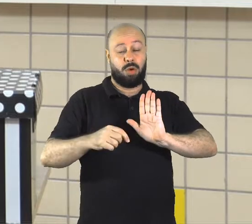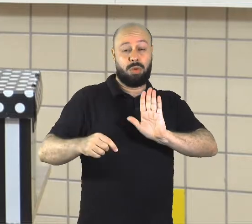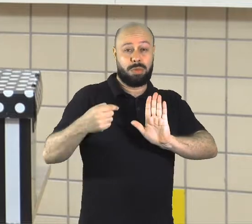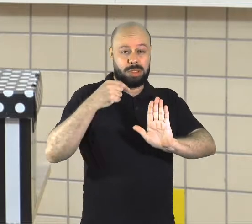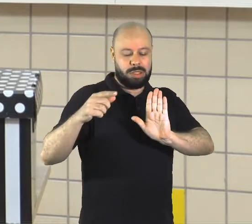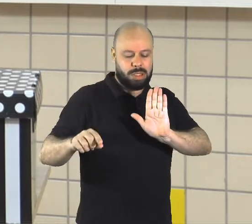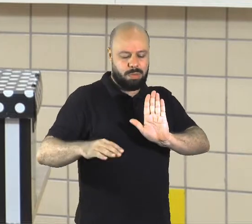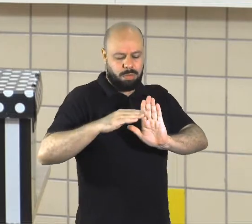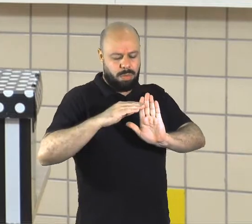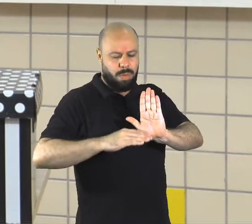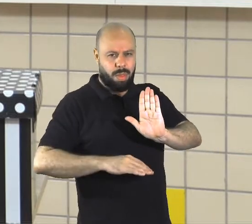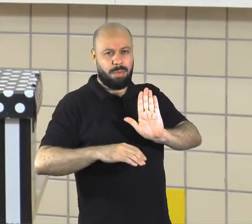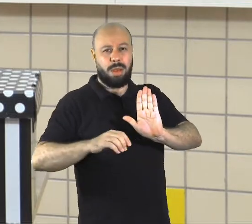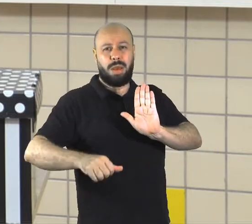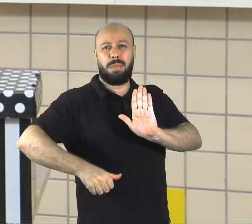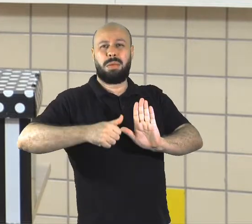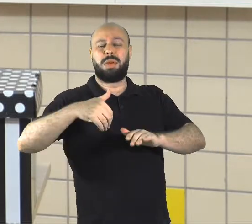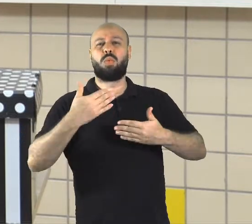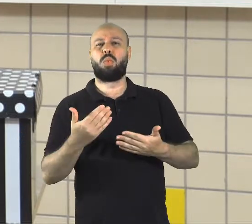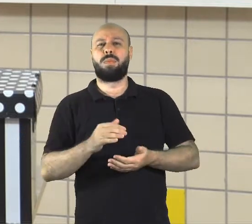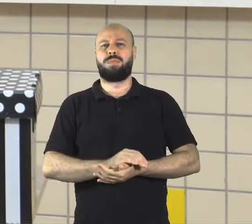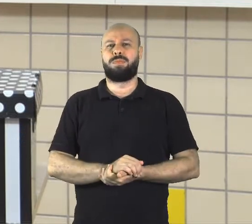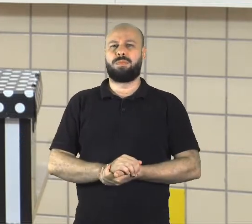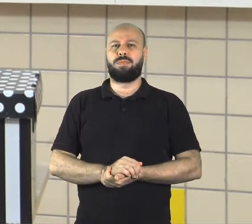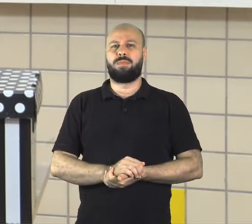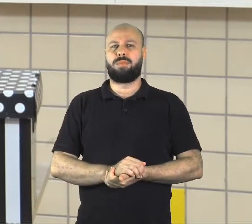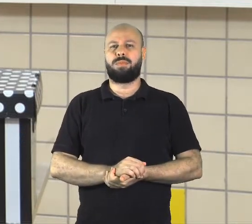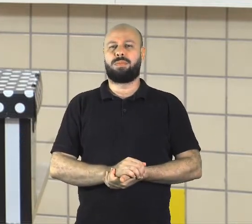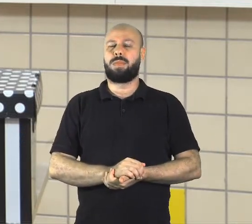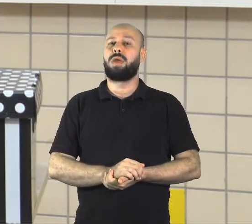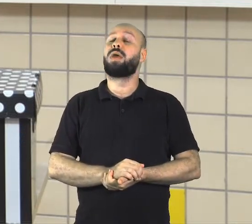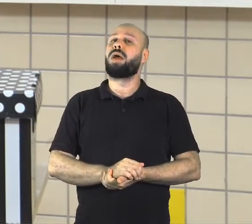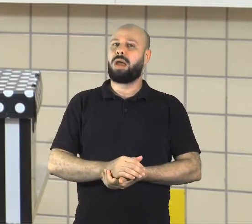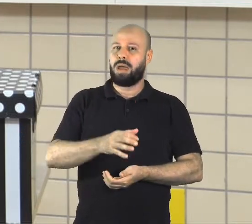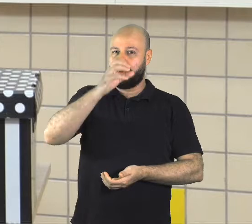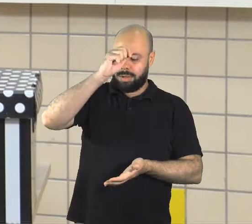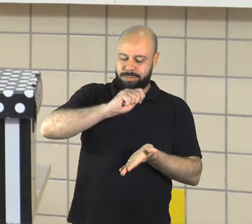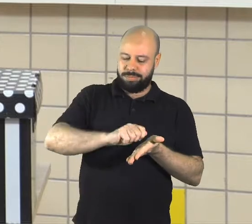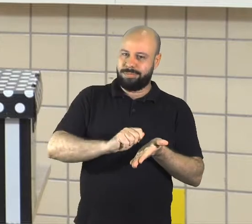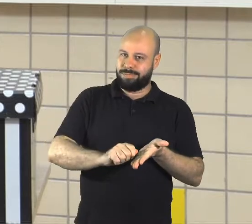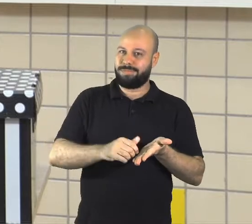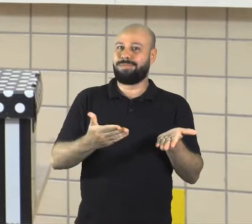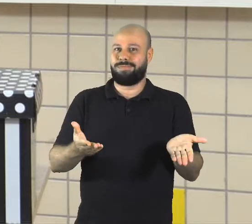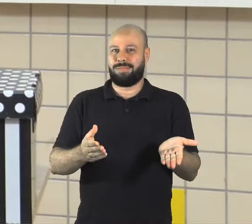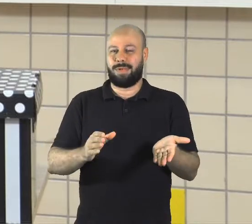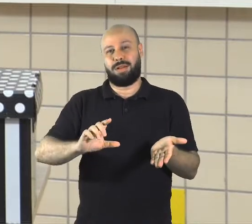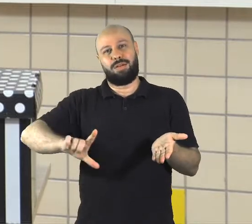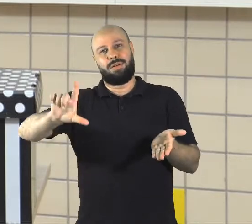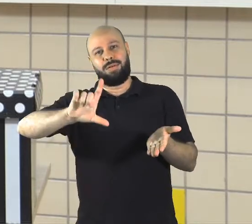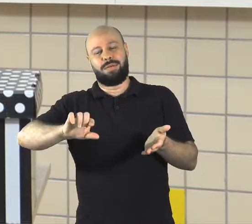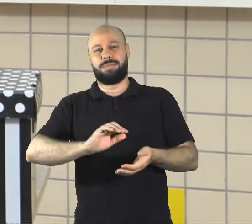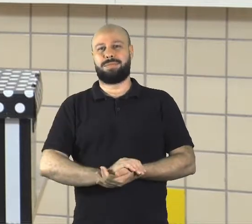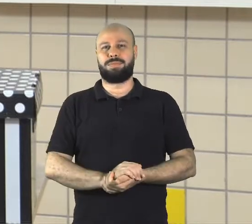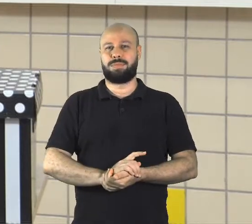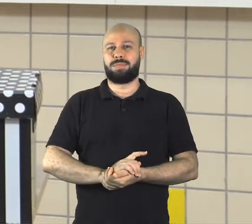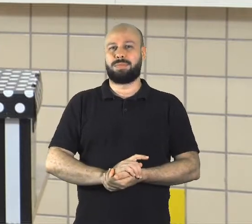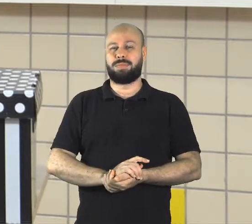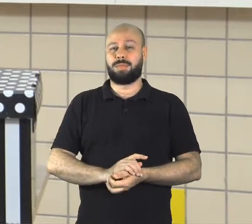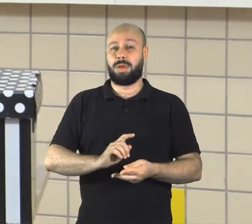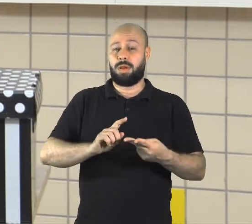Qual é a primeira regra da escrita? Primeiro, aprender a escrever, certo? Isso é lógico. Depois vem o quê? A regra